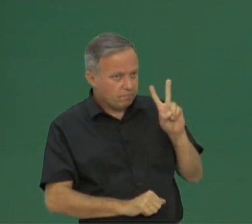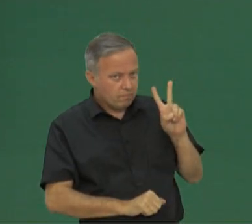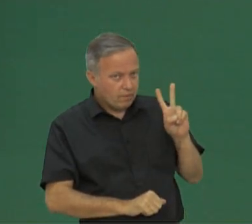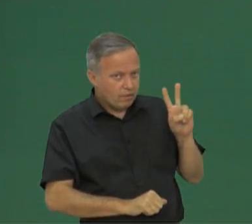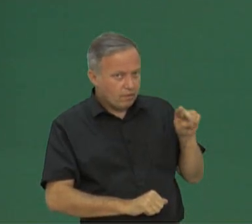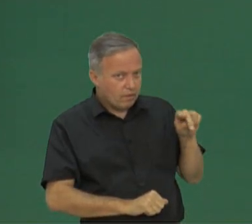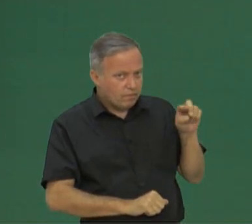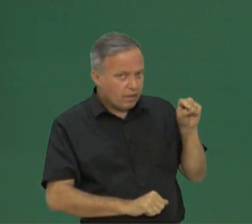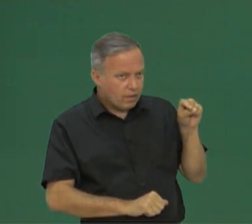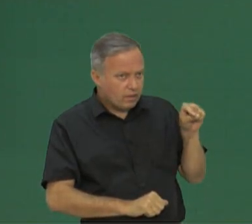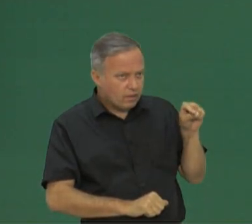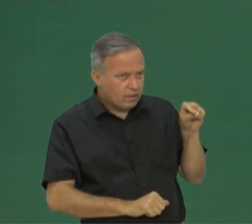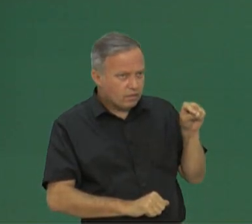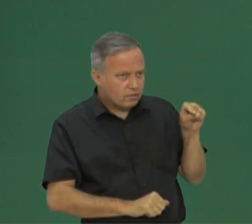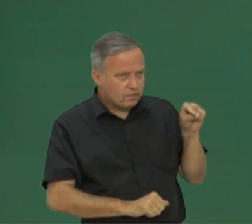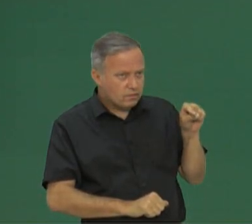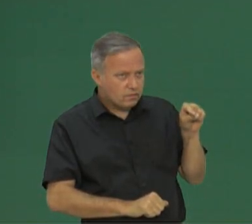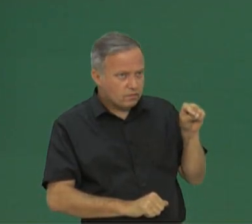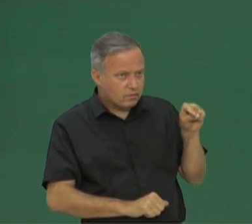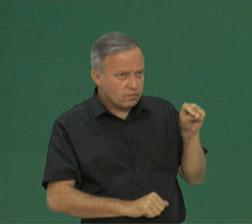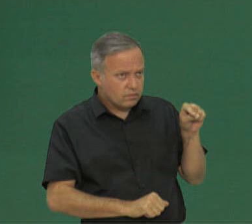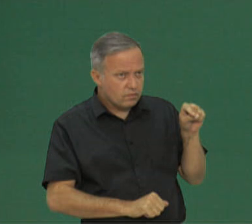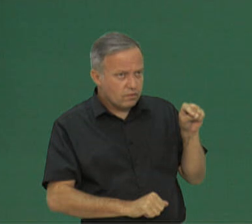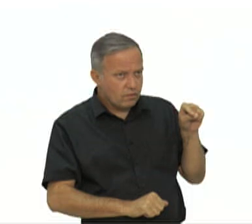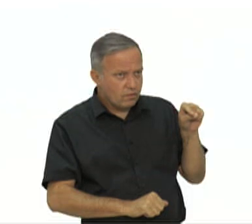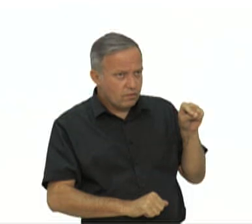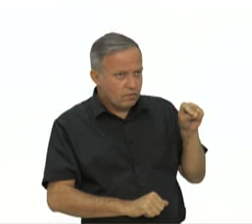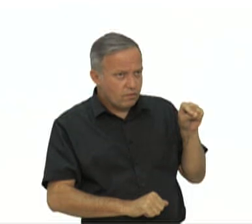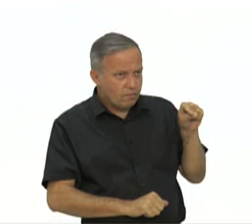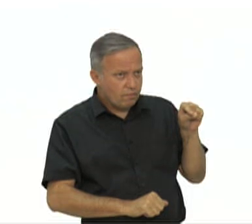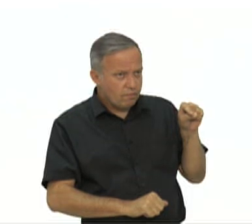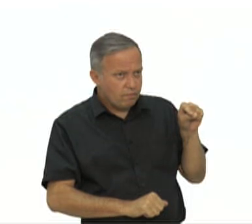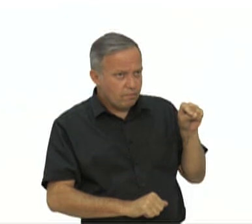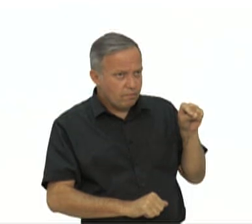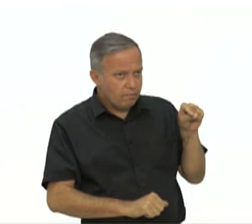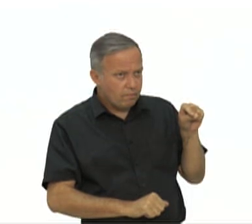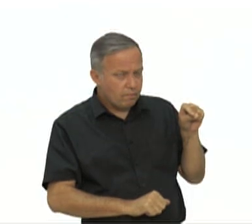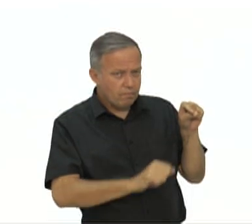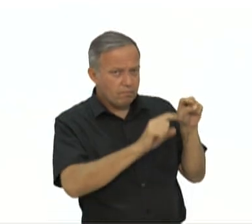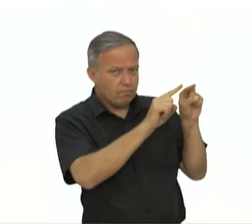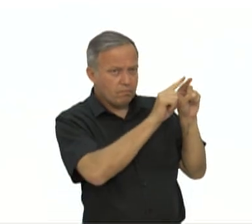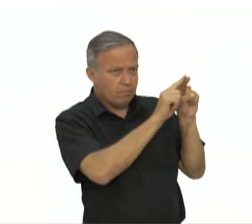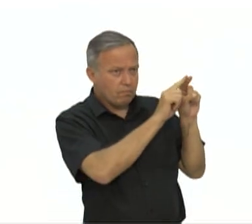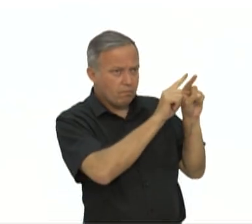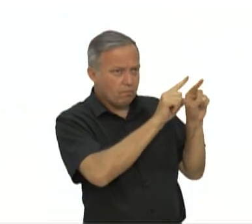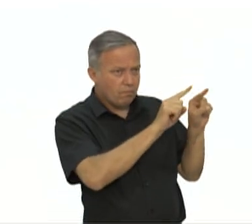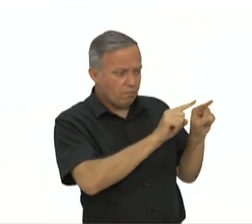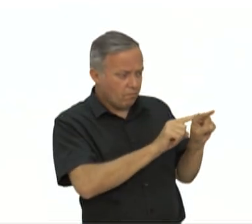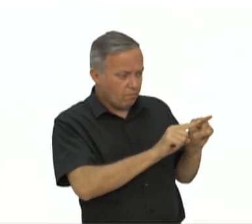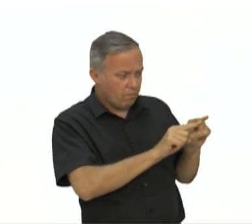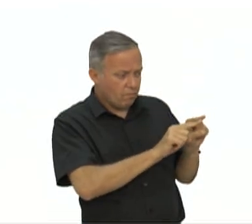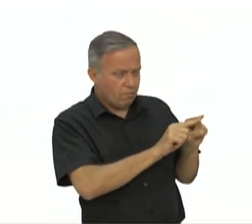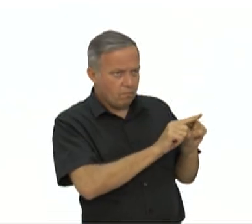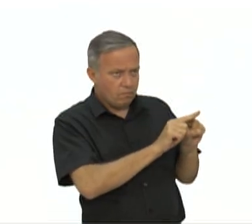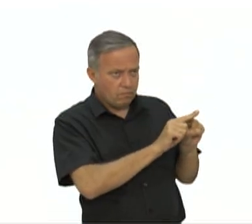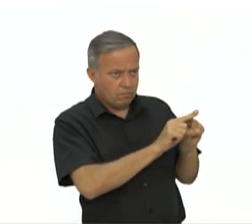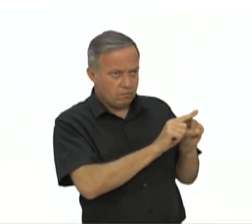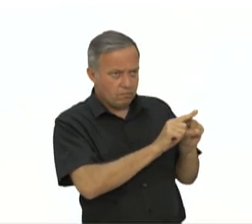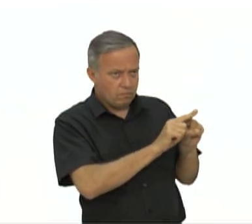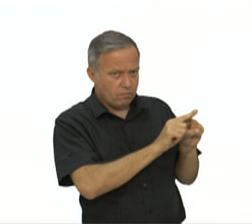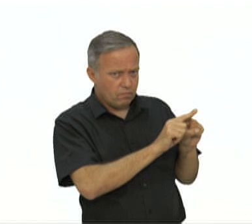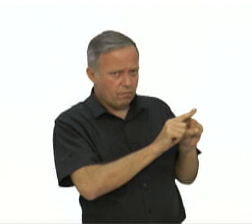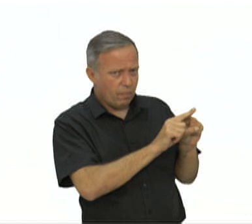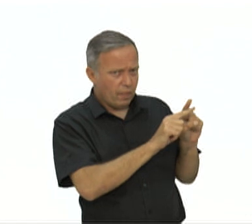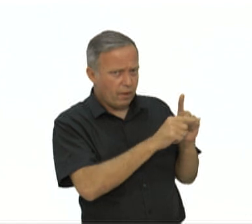vocês vão entender o que eu quero dizer. Aqui, ó. Neste círculozinho, tem, você viu que é um ambiente